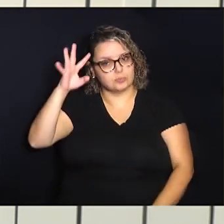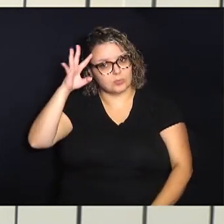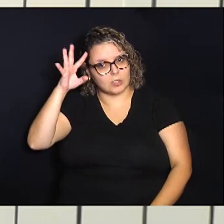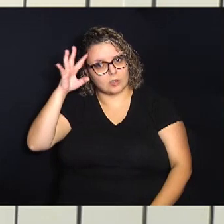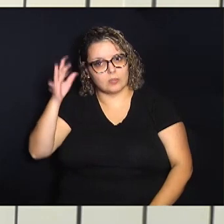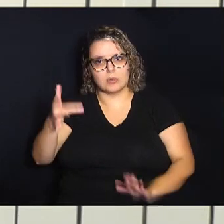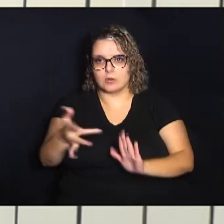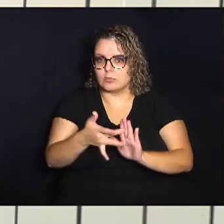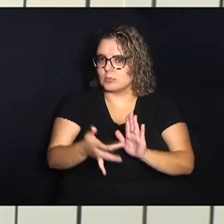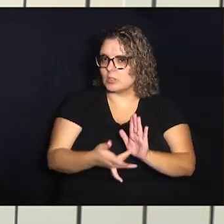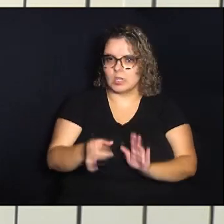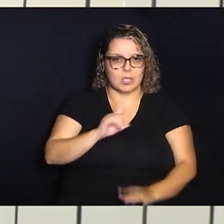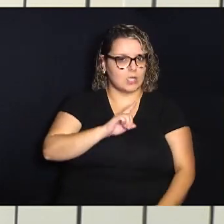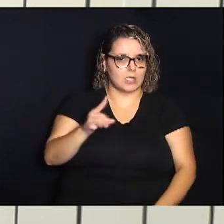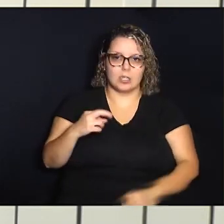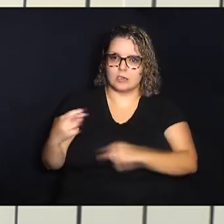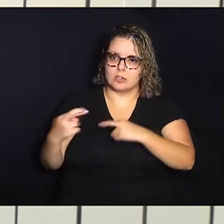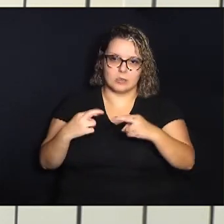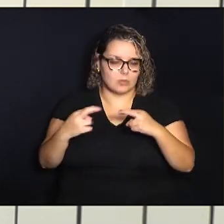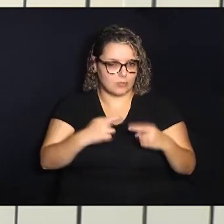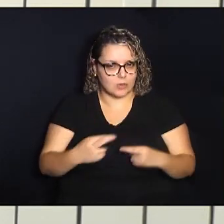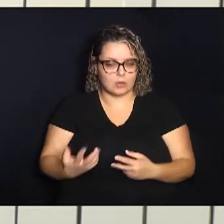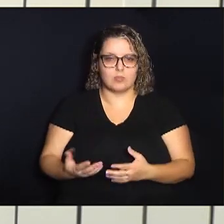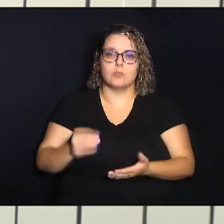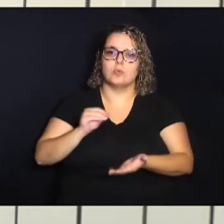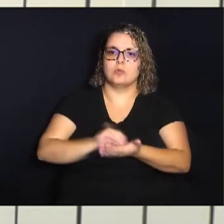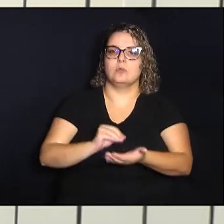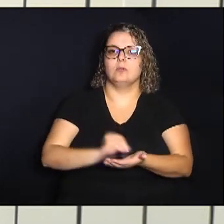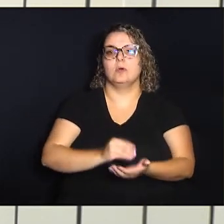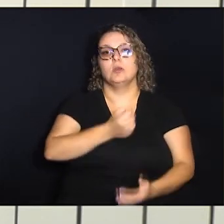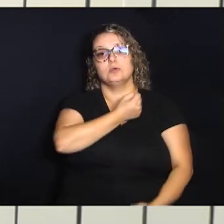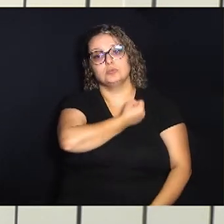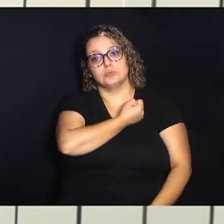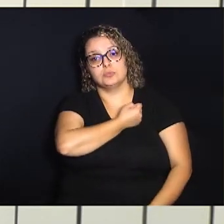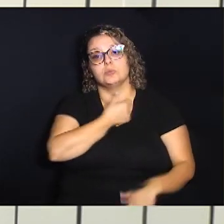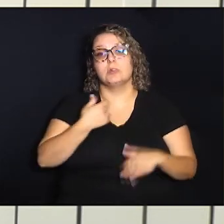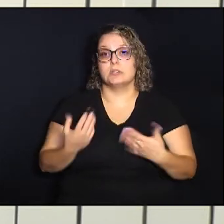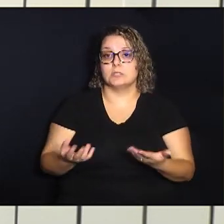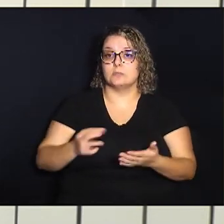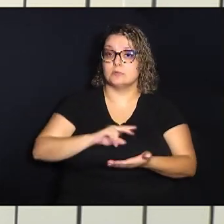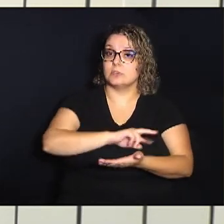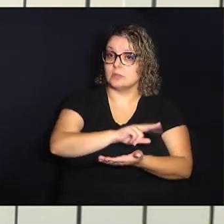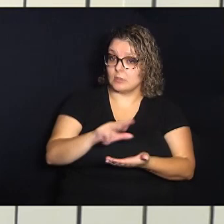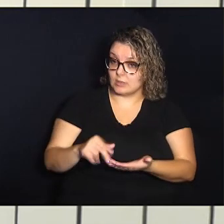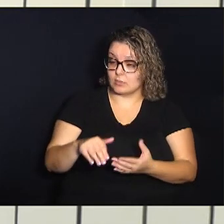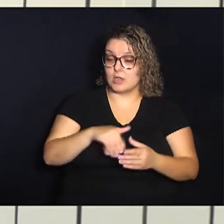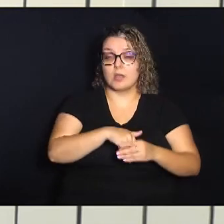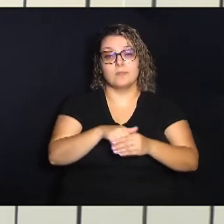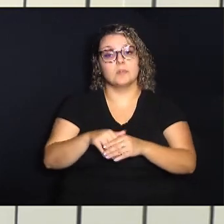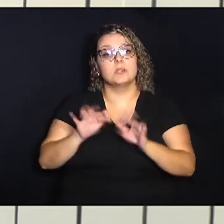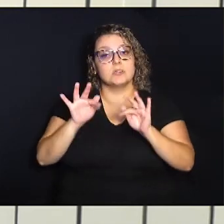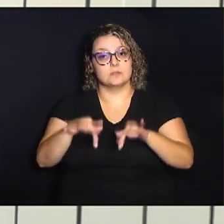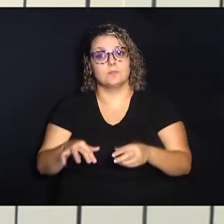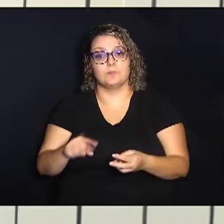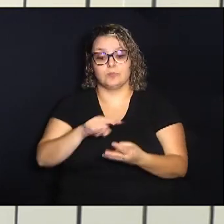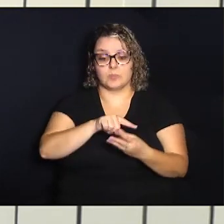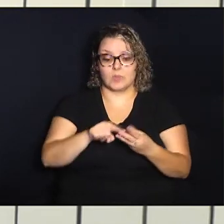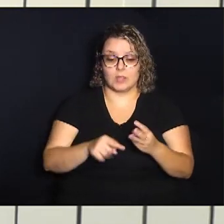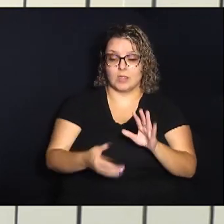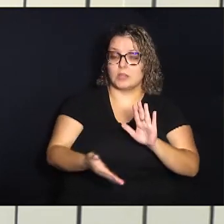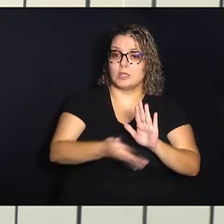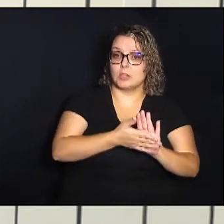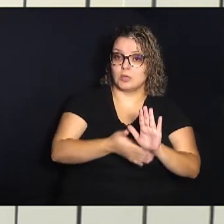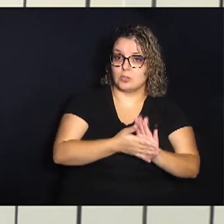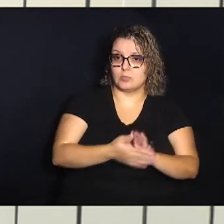e que não foram analisados por falta de quórum. Entre elas estão em votação final 3 propostas